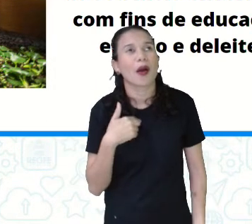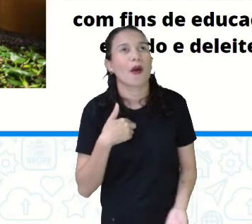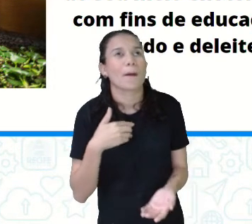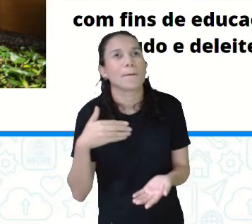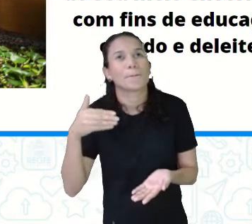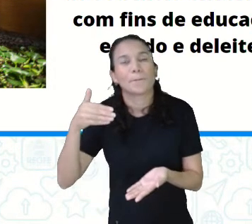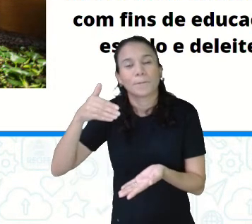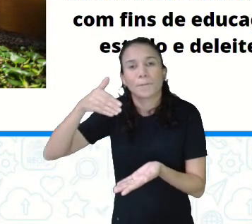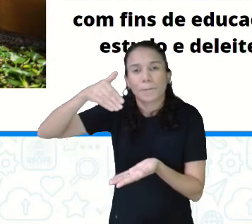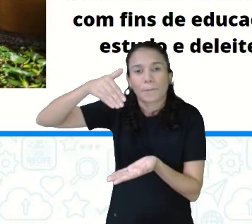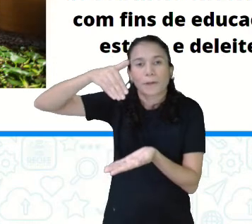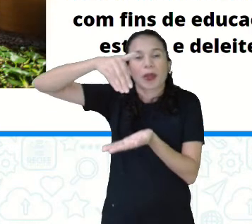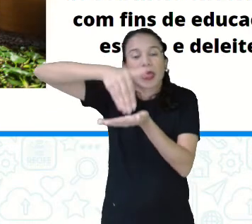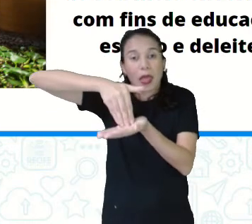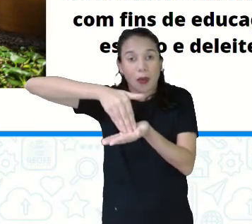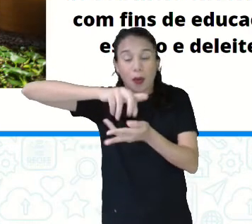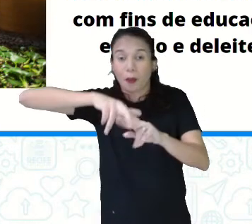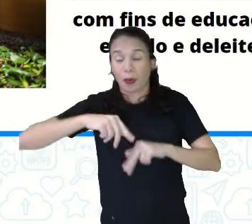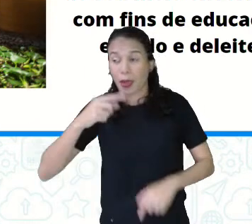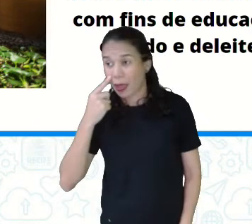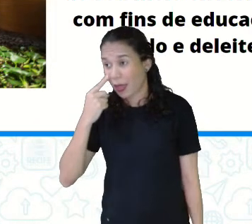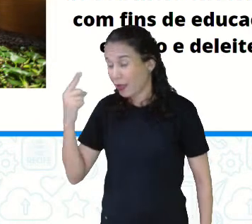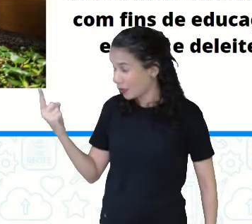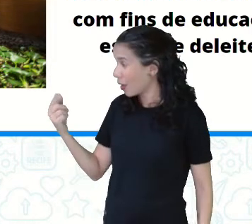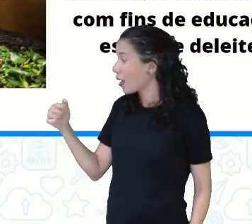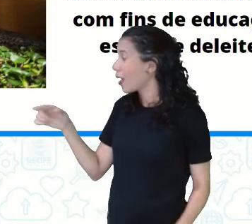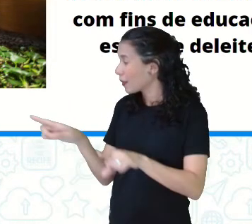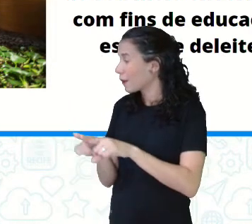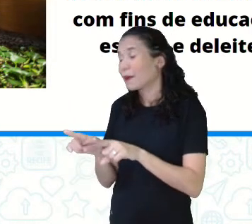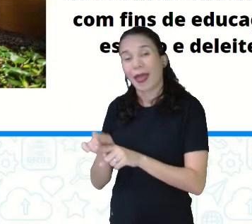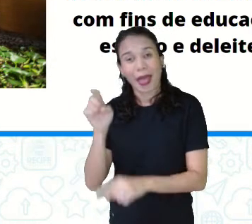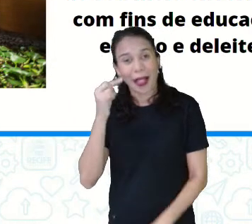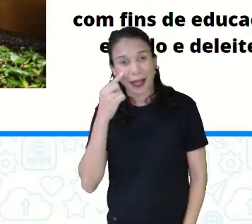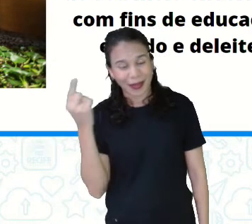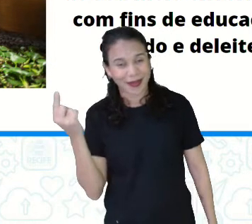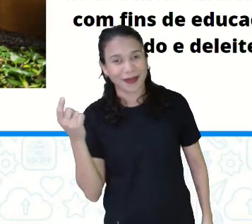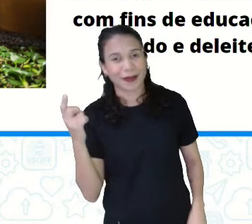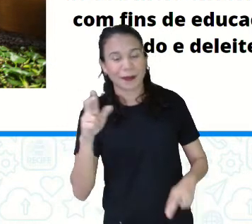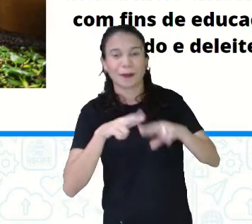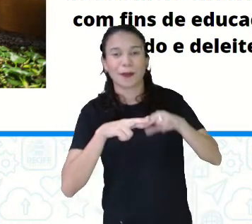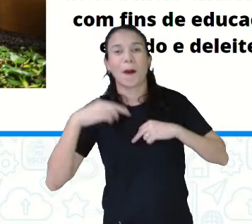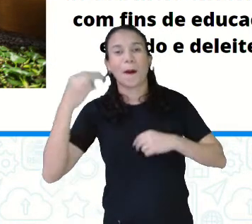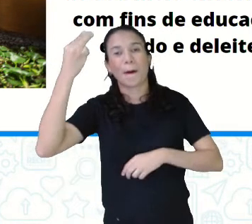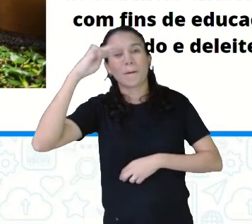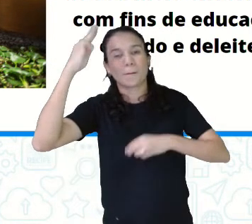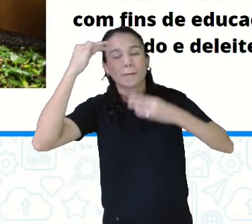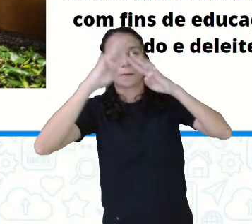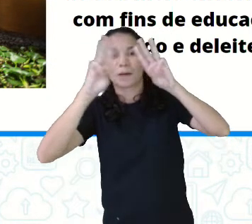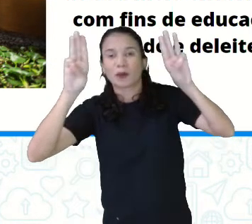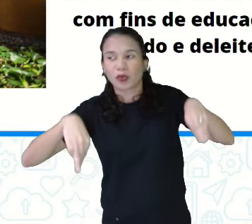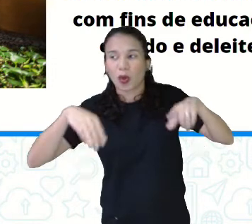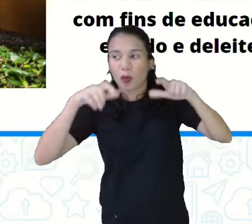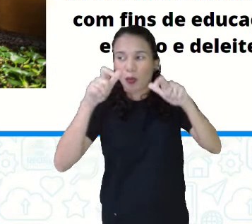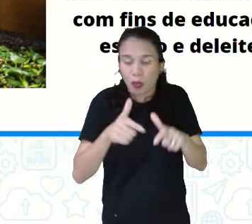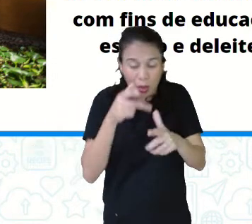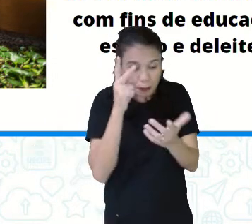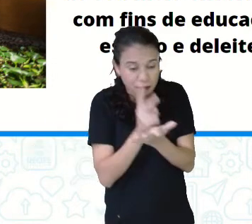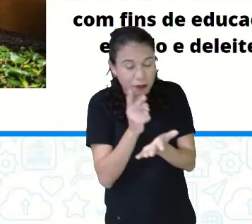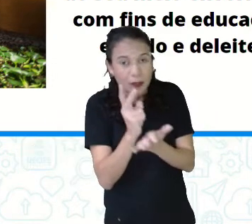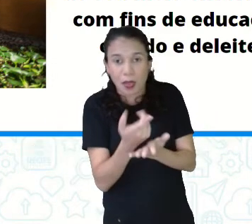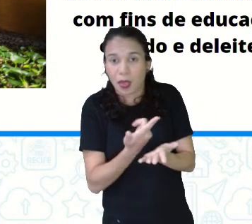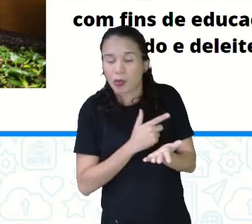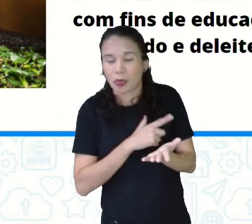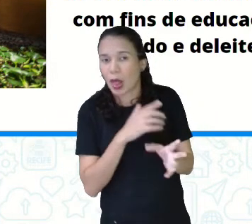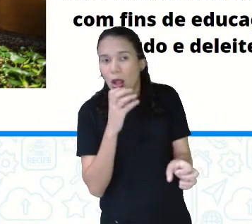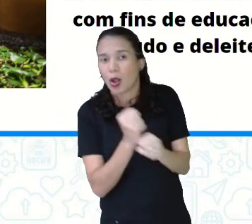centro, no bairro do Recife e fiquei, porque esse museu também fica lá. E museu é uma instituição permanente, sem fins